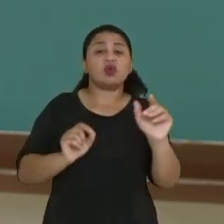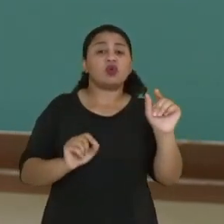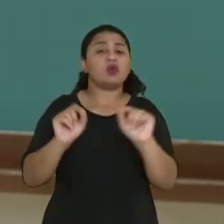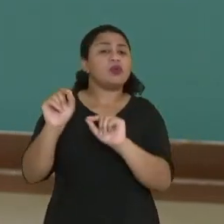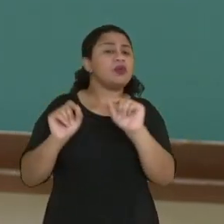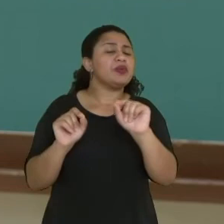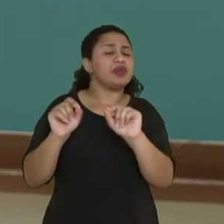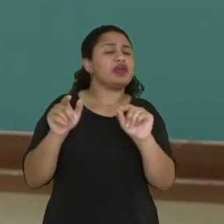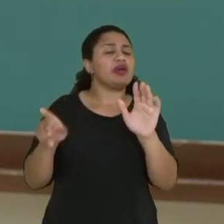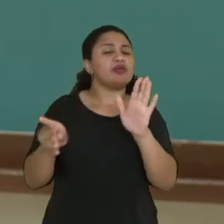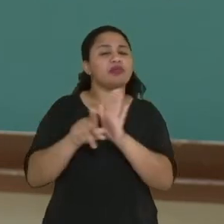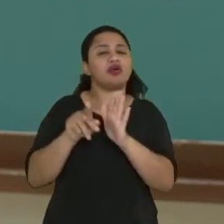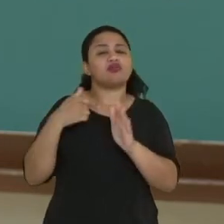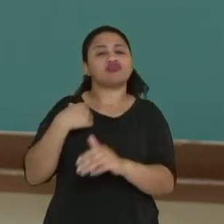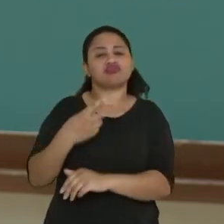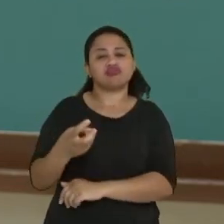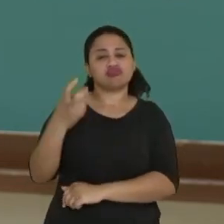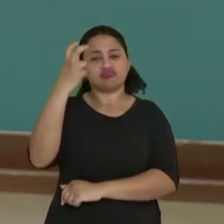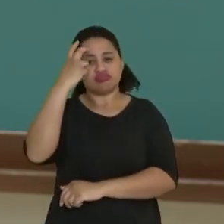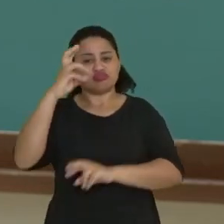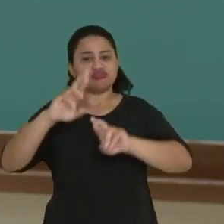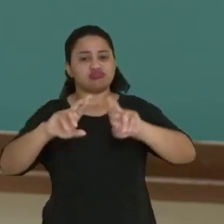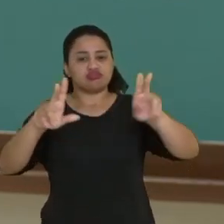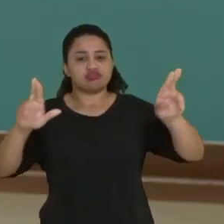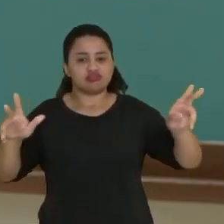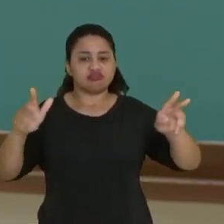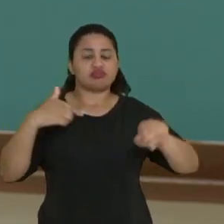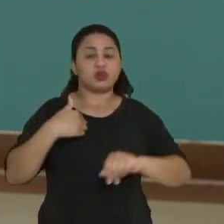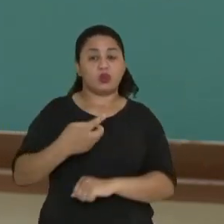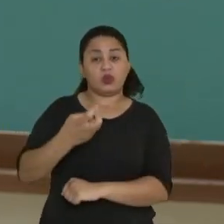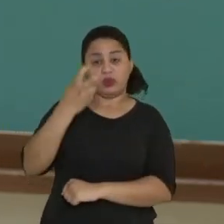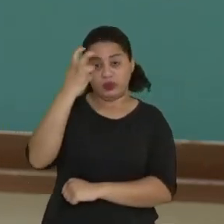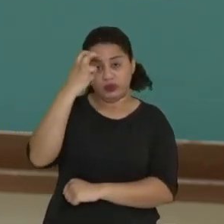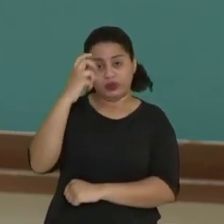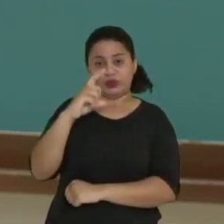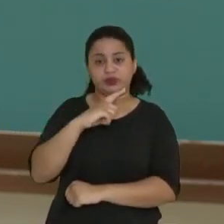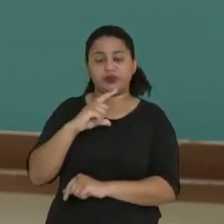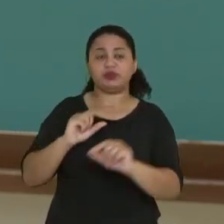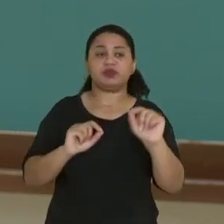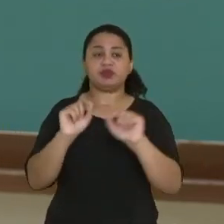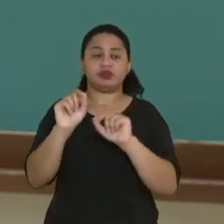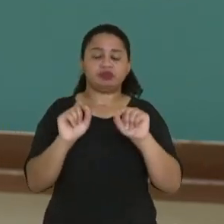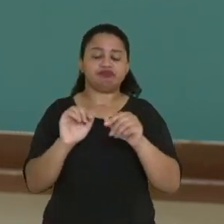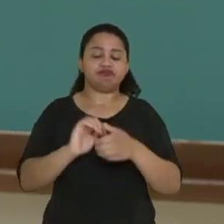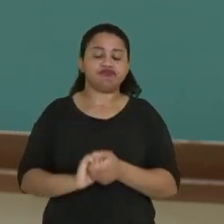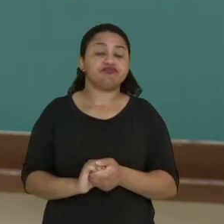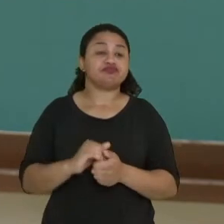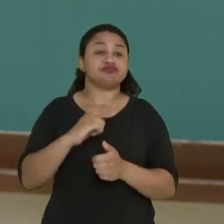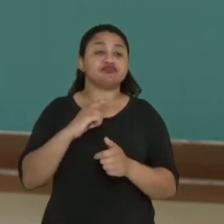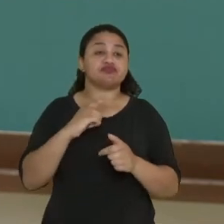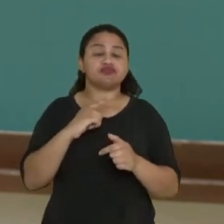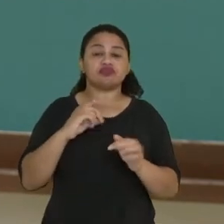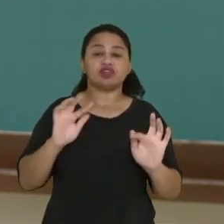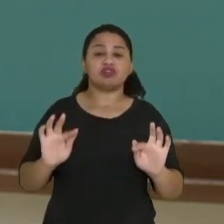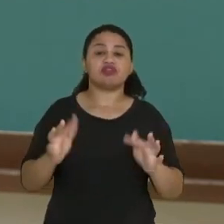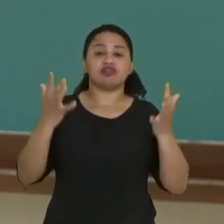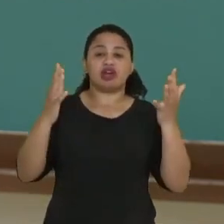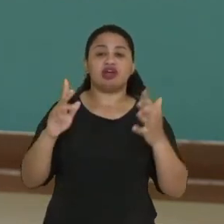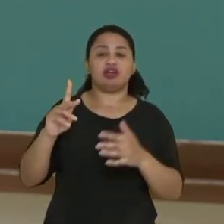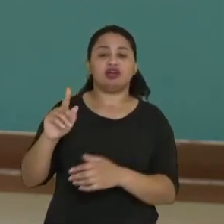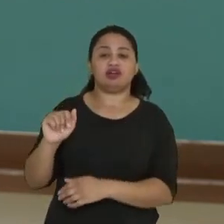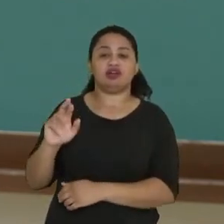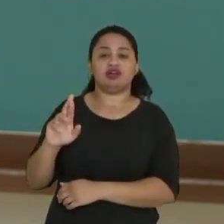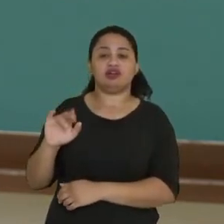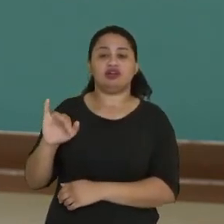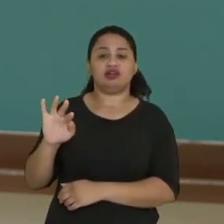da cultura, né, dessa diversidade cultural. Principalmente falando aqui do Festival de Parintins. Você